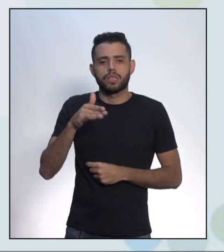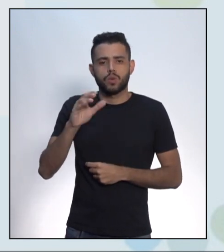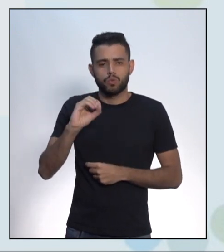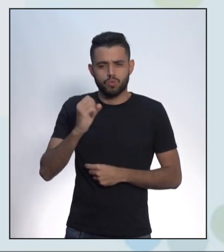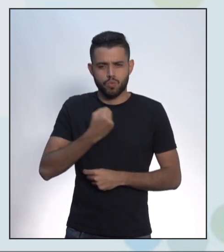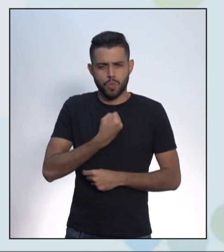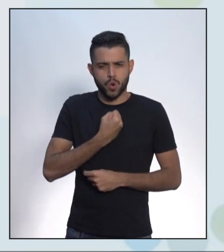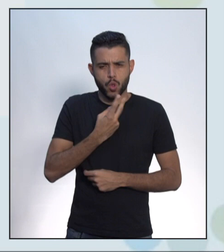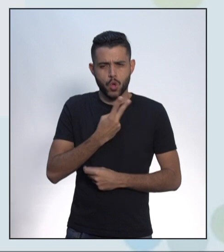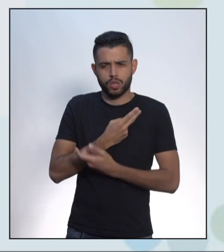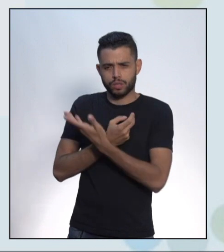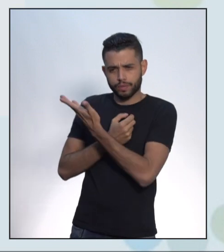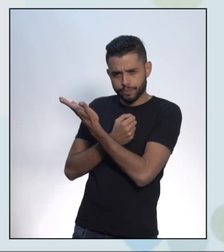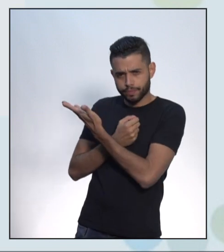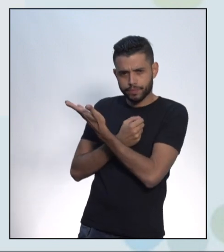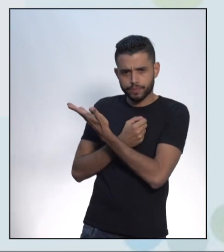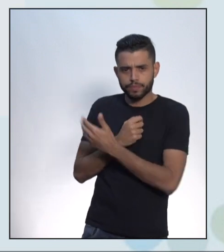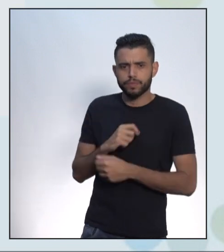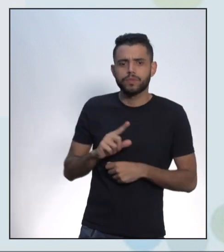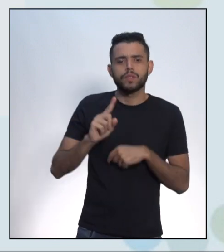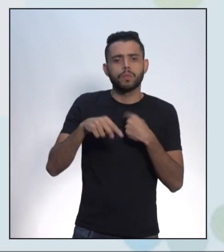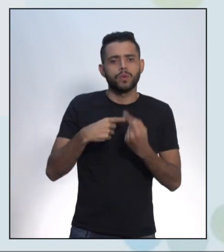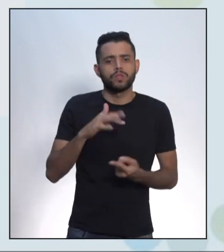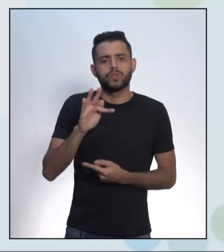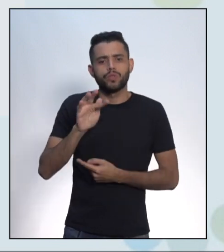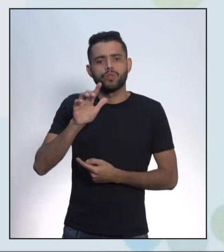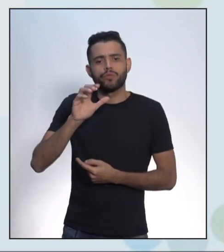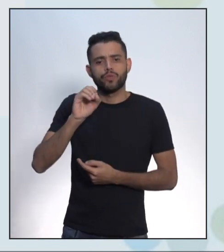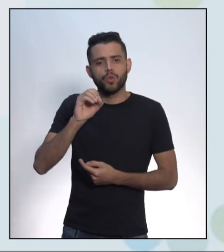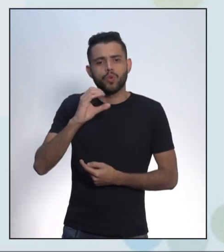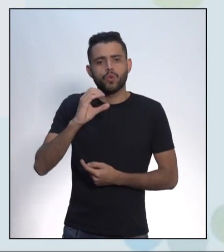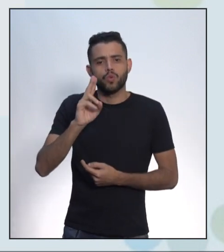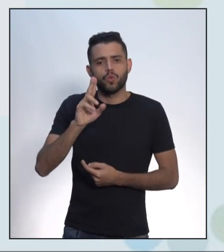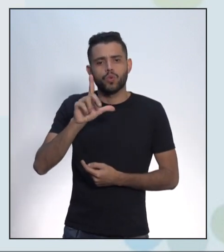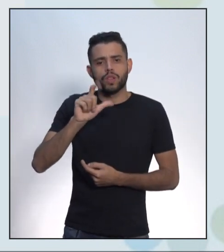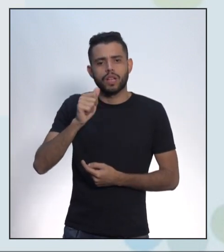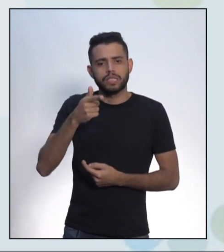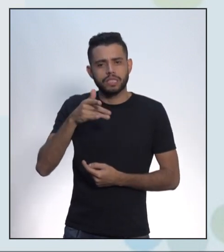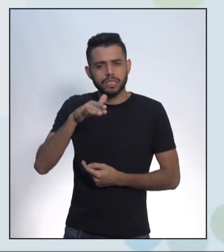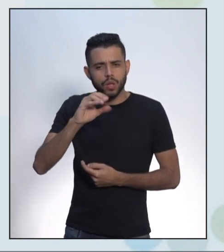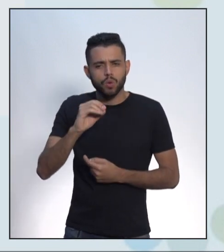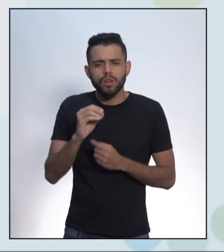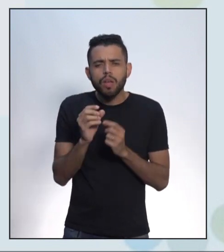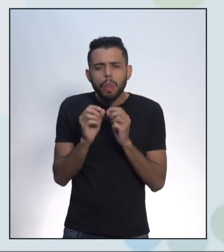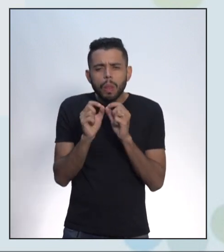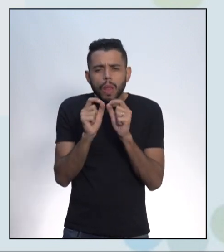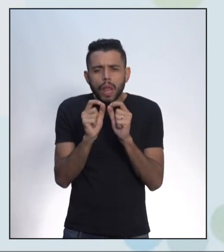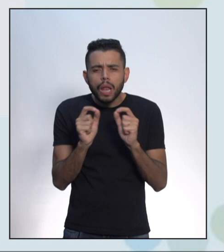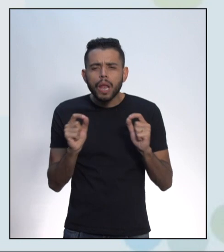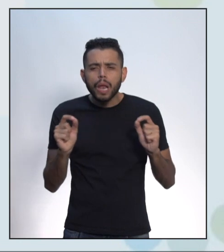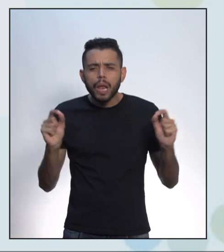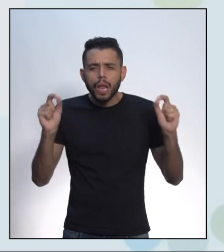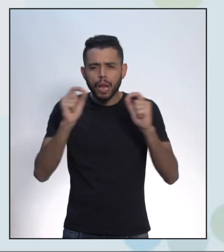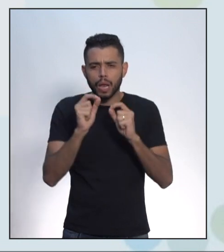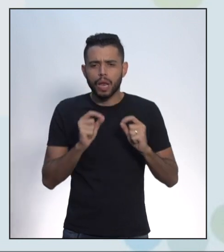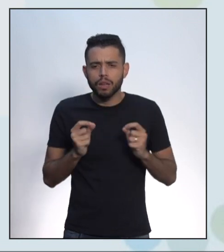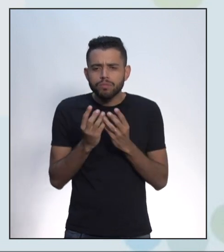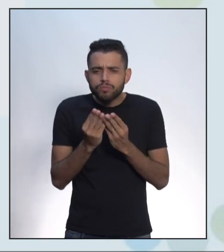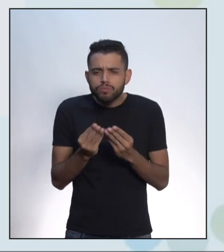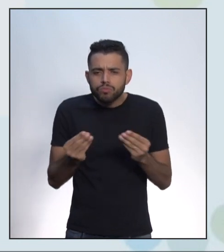coagulação, nós passamos por um outro processo que chama floculação. E dessa floculação, nós vamos para a